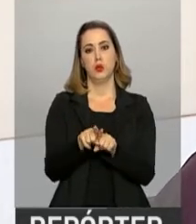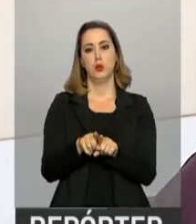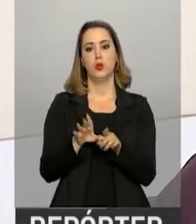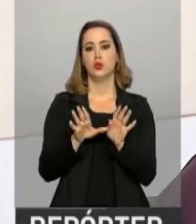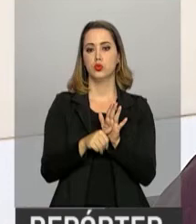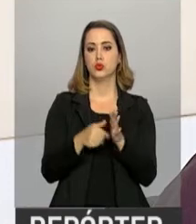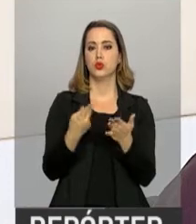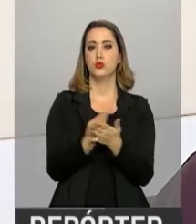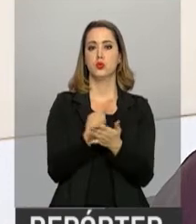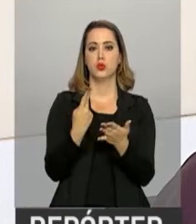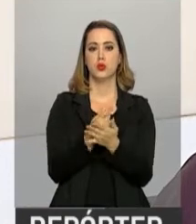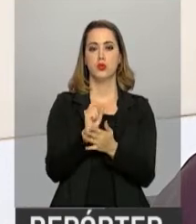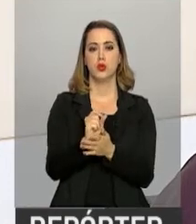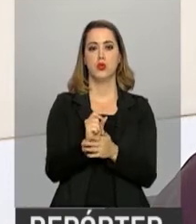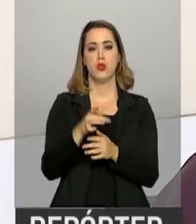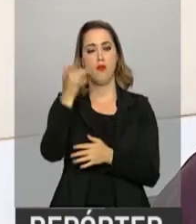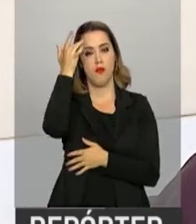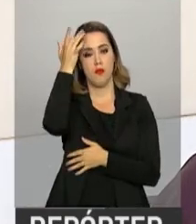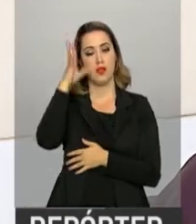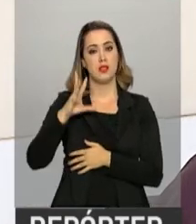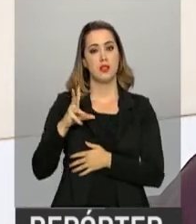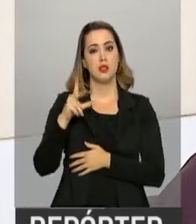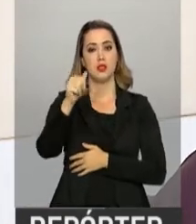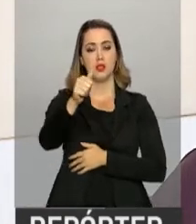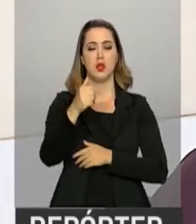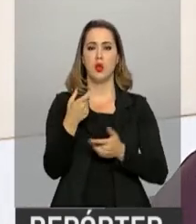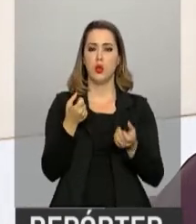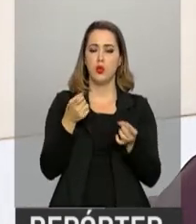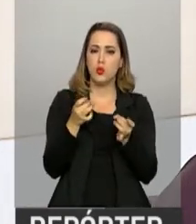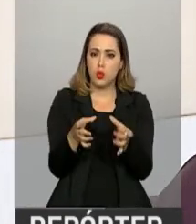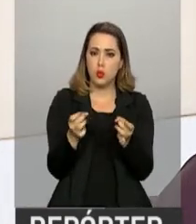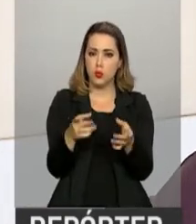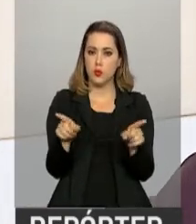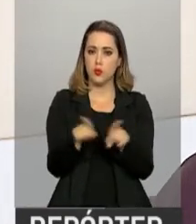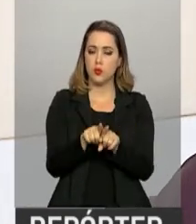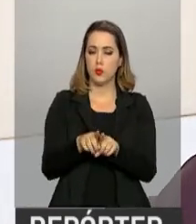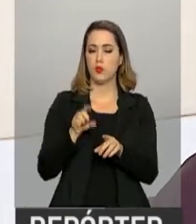Então isso vai facilitar todo o processo de venda, custos e também manutenção.